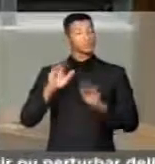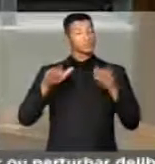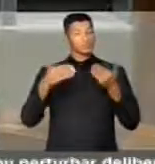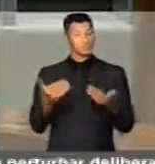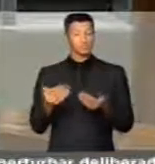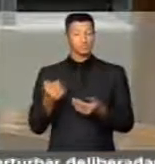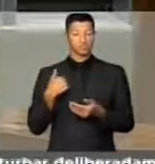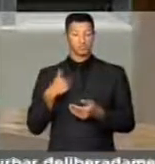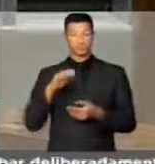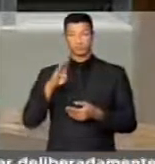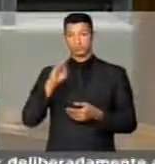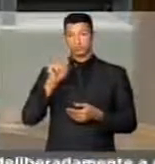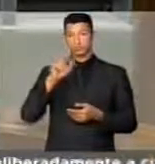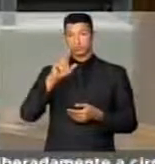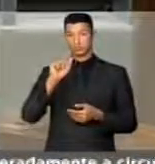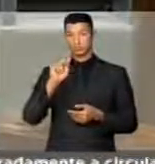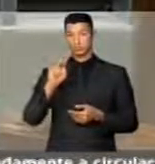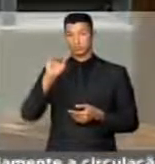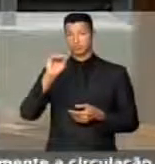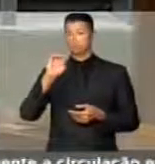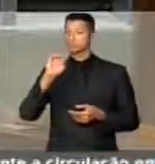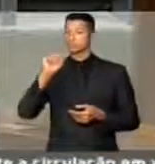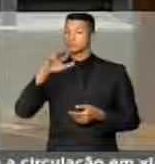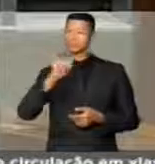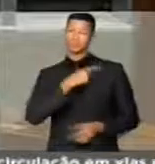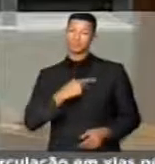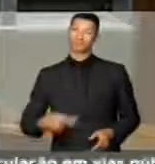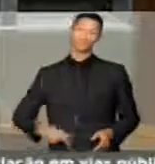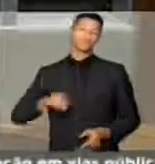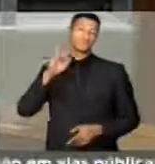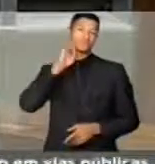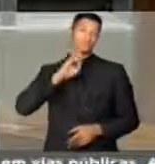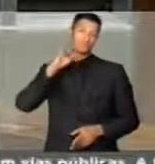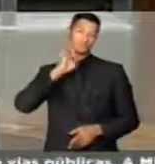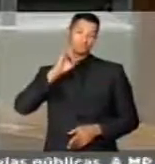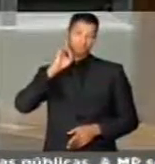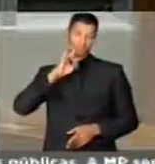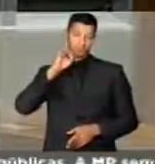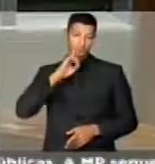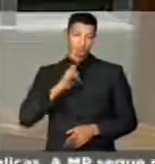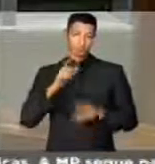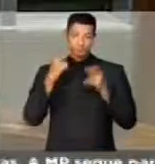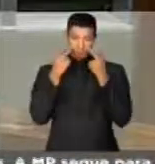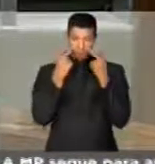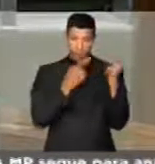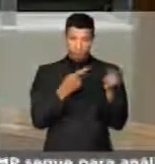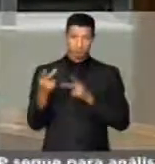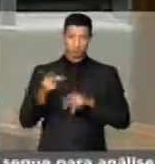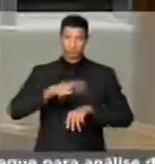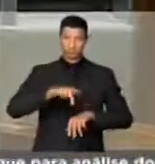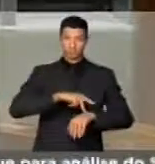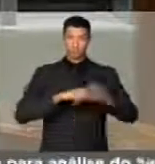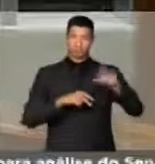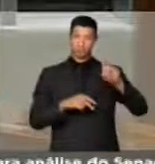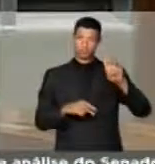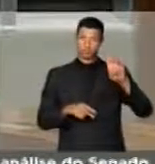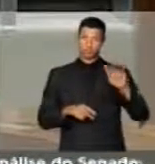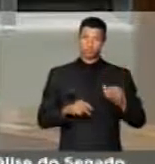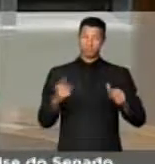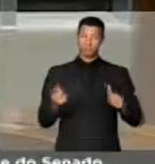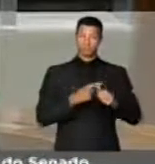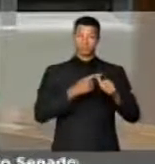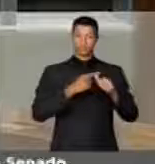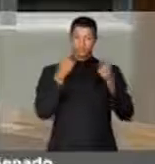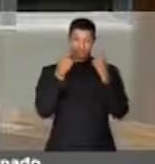quando Barack Obama, presidente dos Estados Unidos da América, visitou Cuba. A primeira